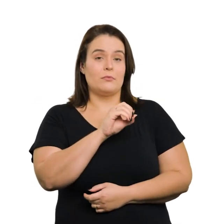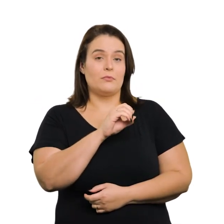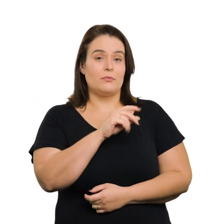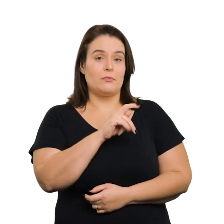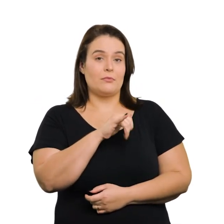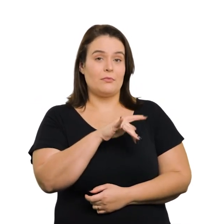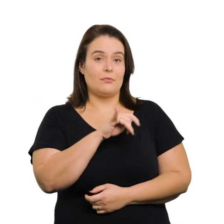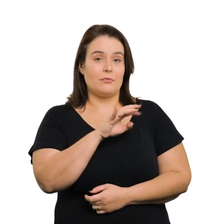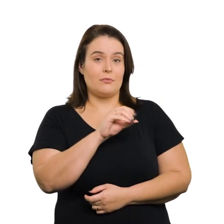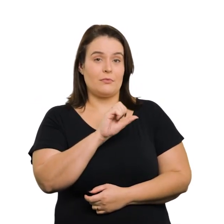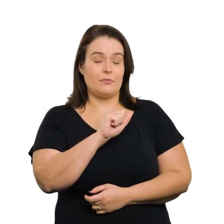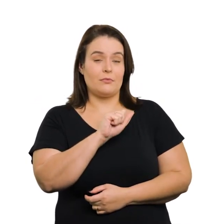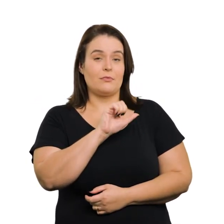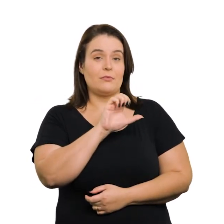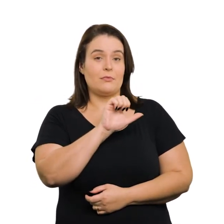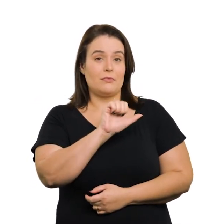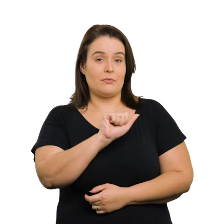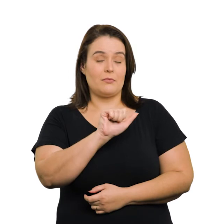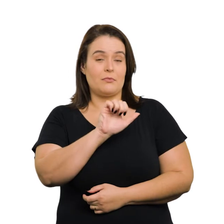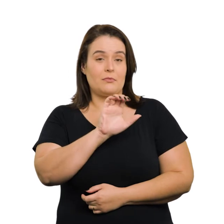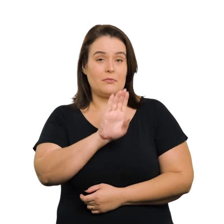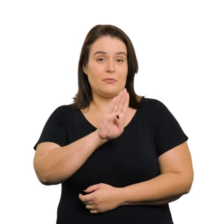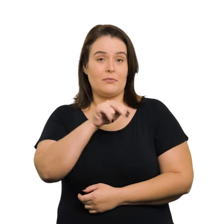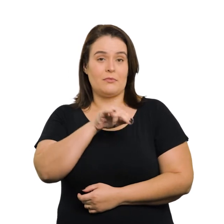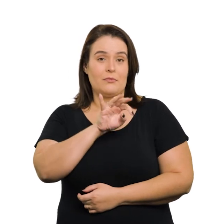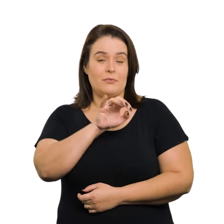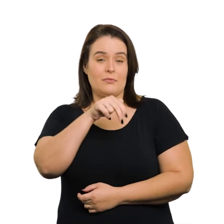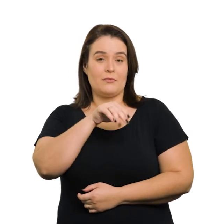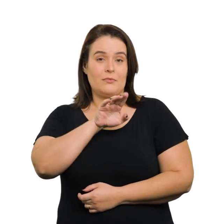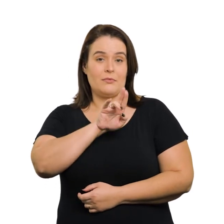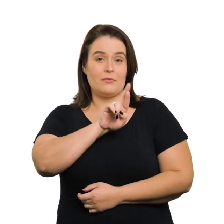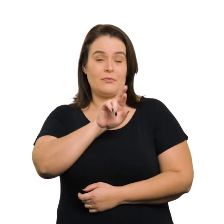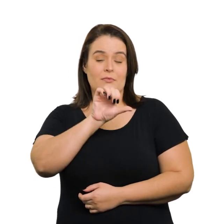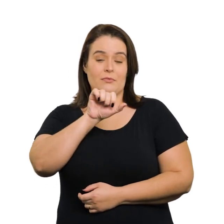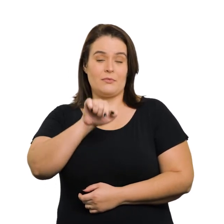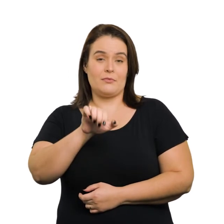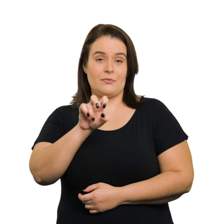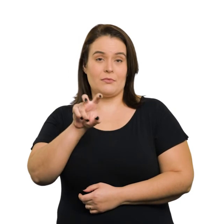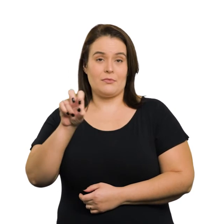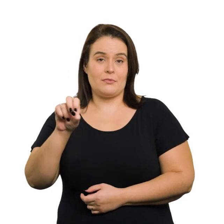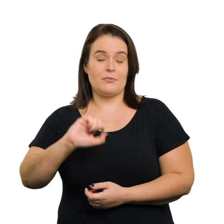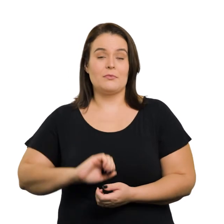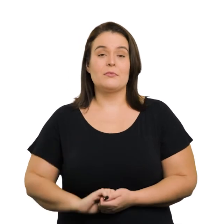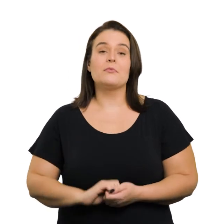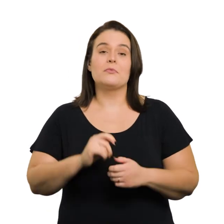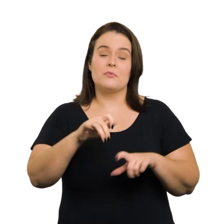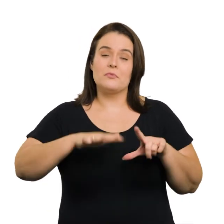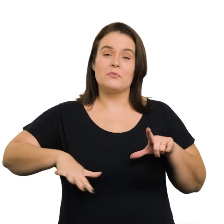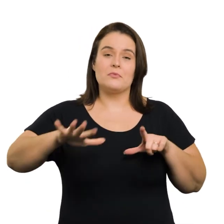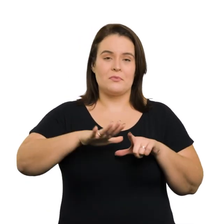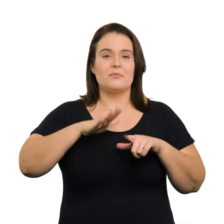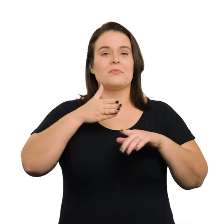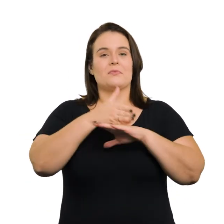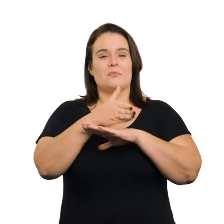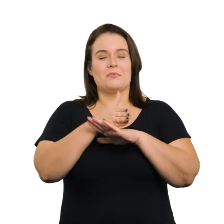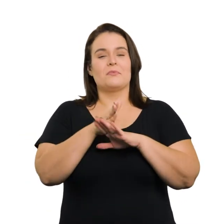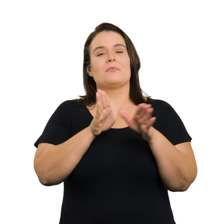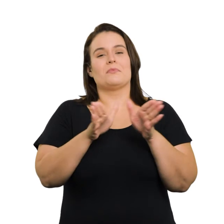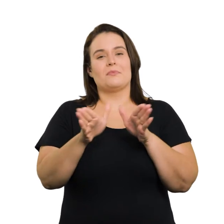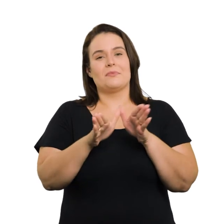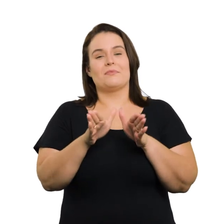parâmetros antropométricos da ABNT NBR 9050. Planos ou mapas acessíveis